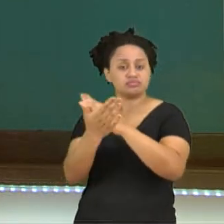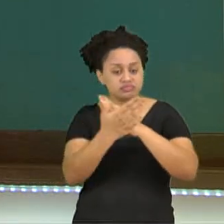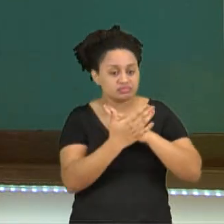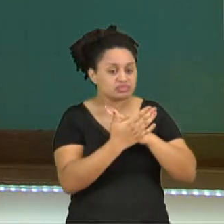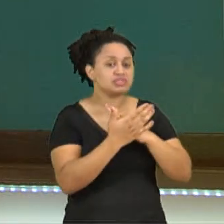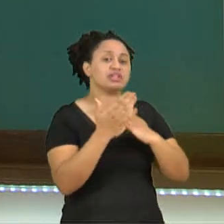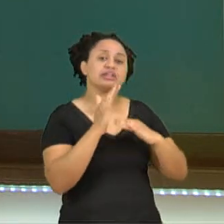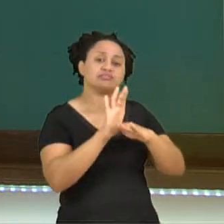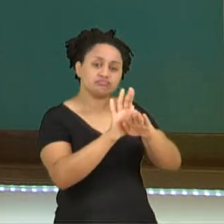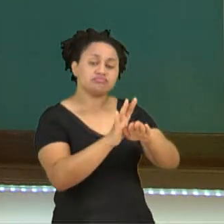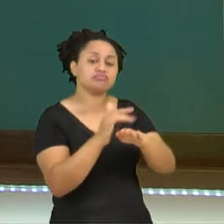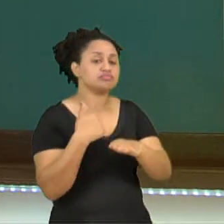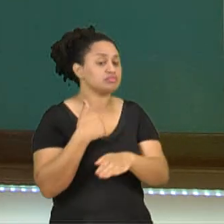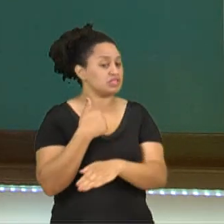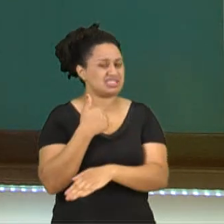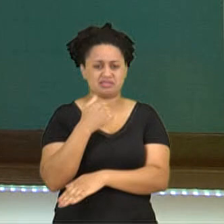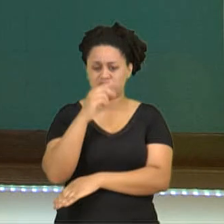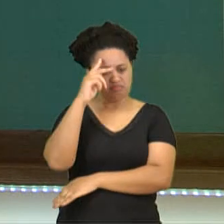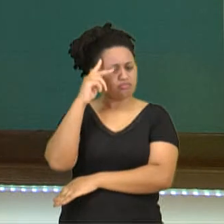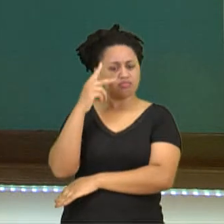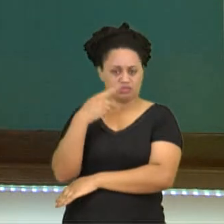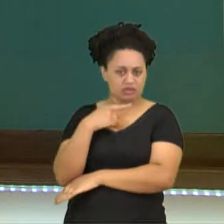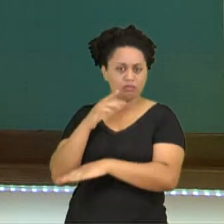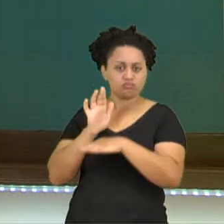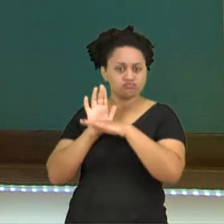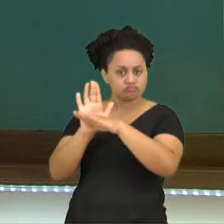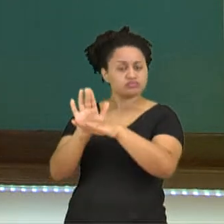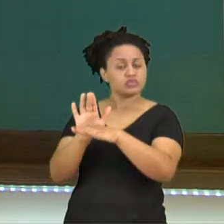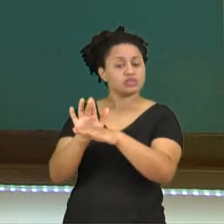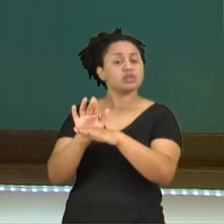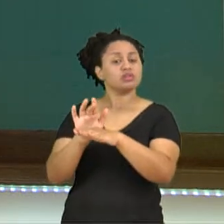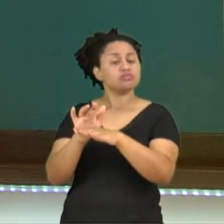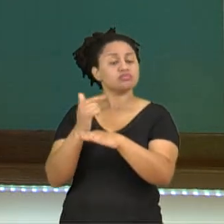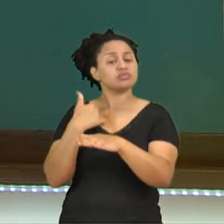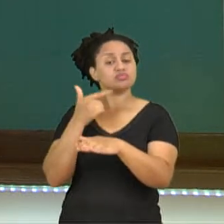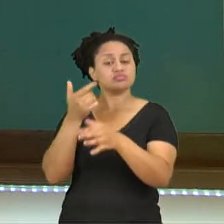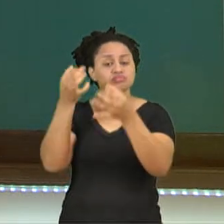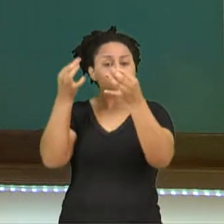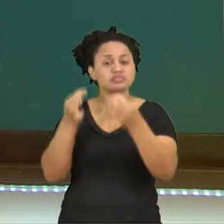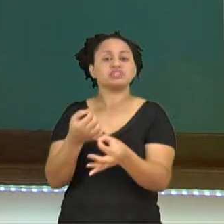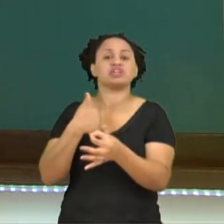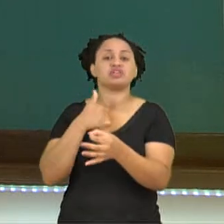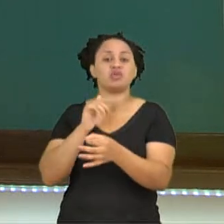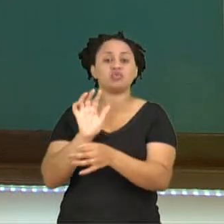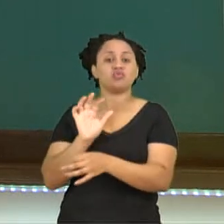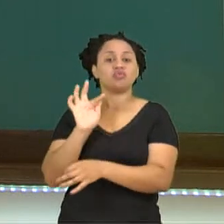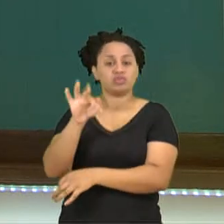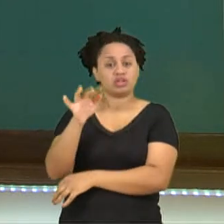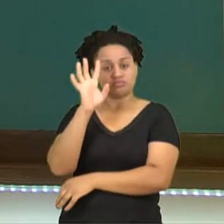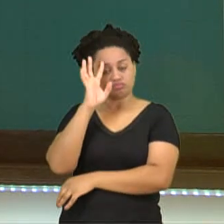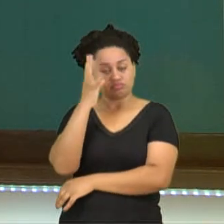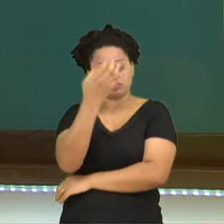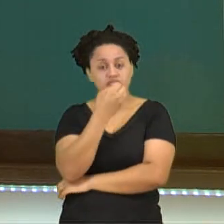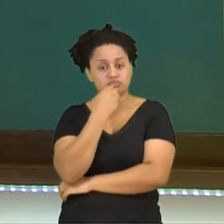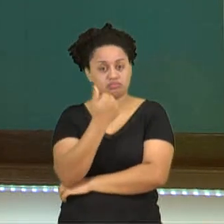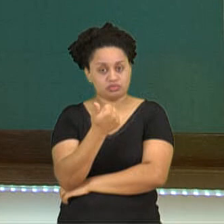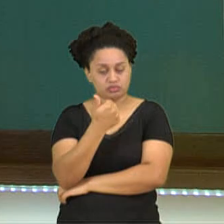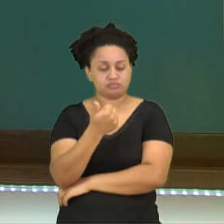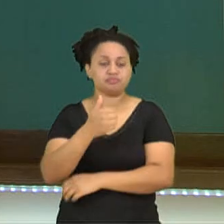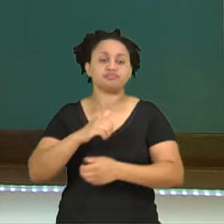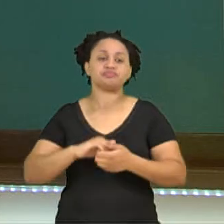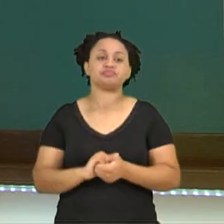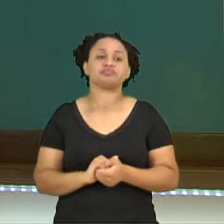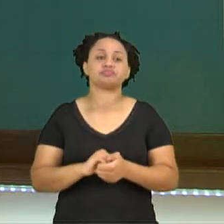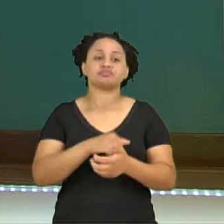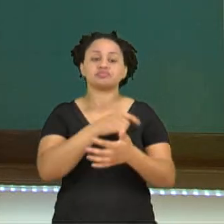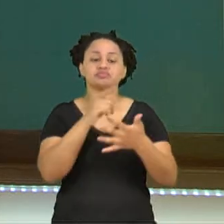ser individualista, com certeza vai ser eficiente o seu resultado. A